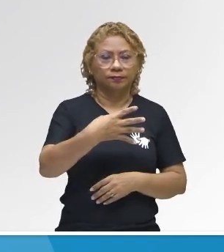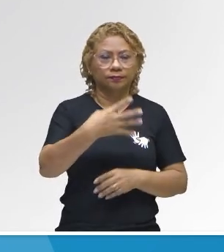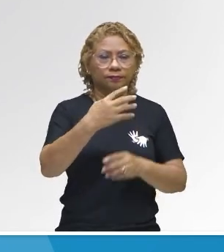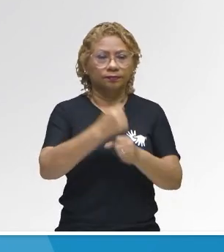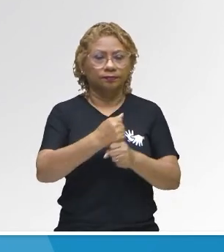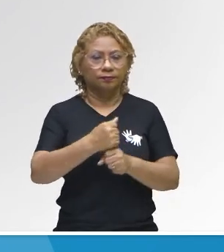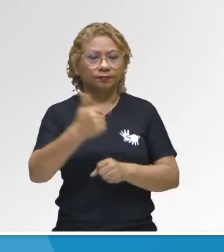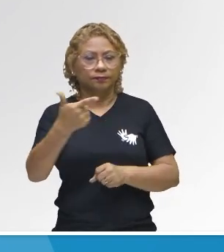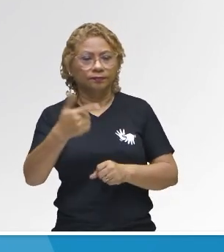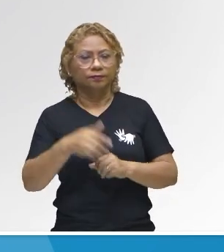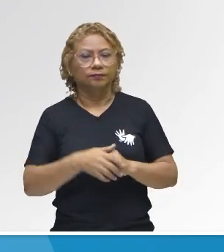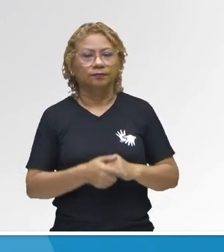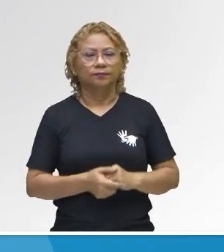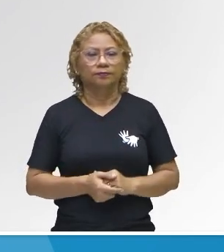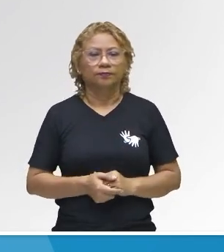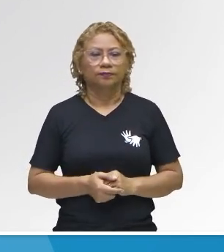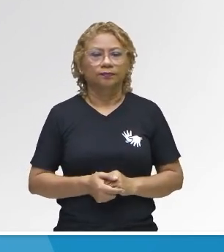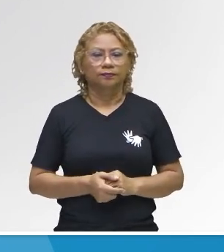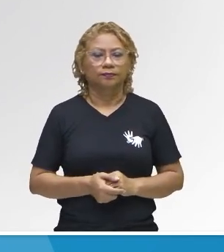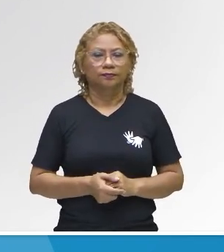kπ.